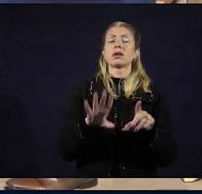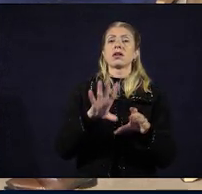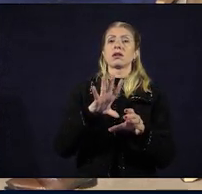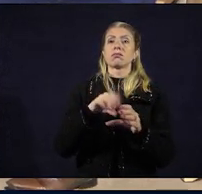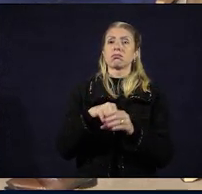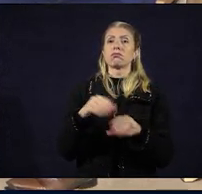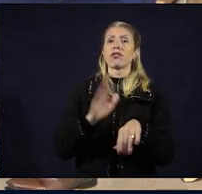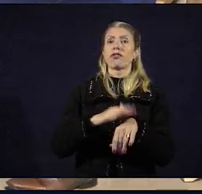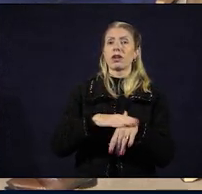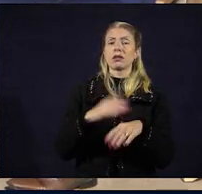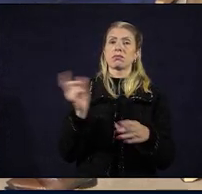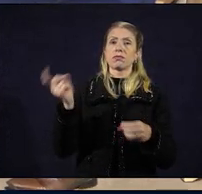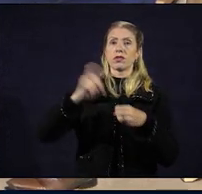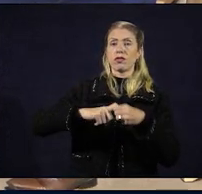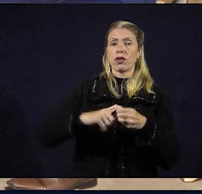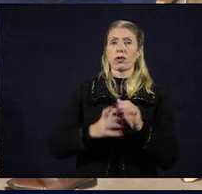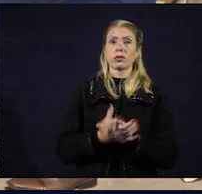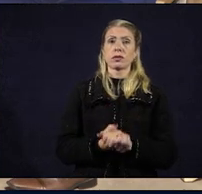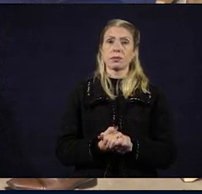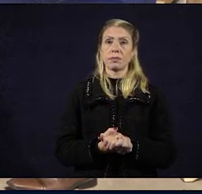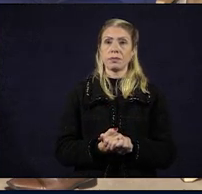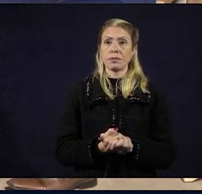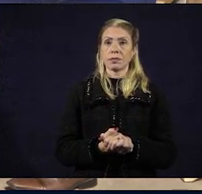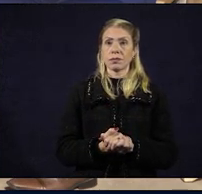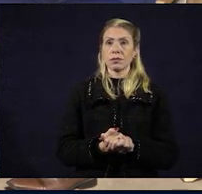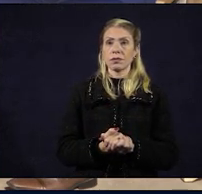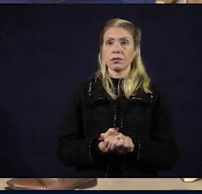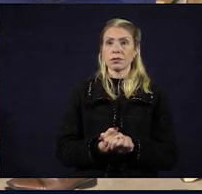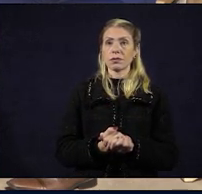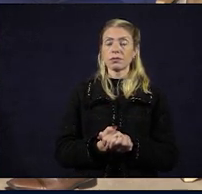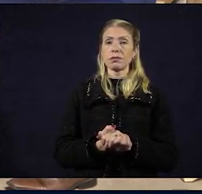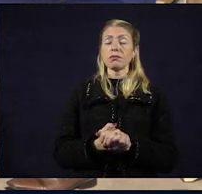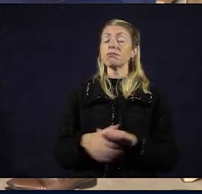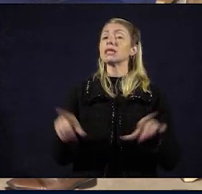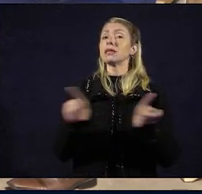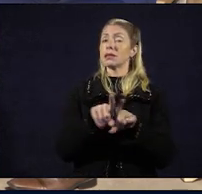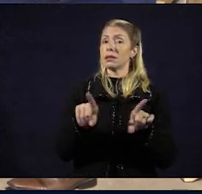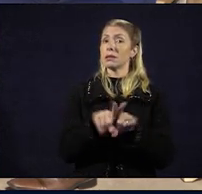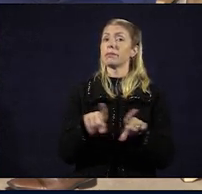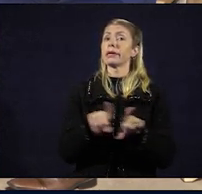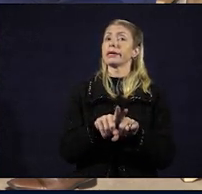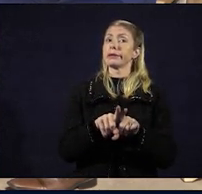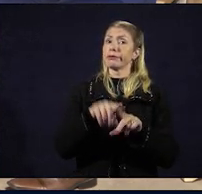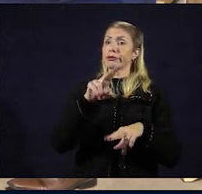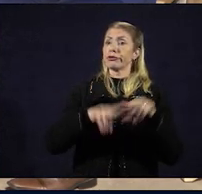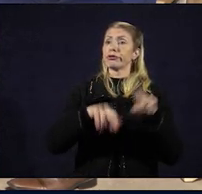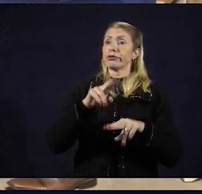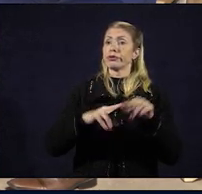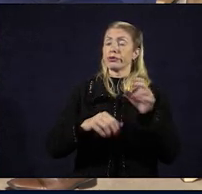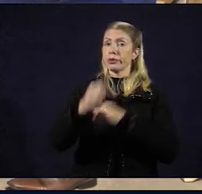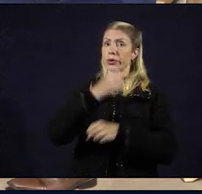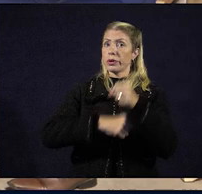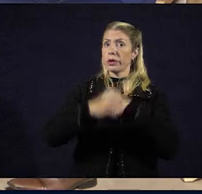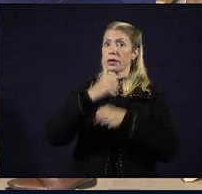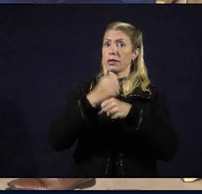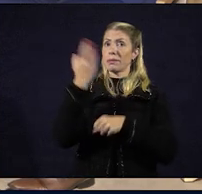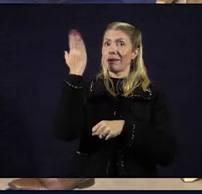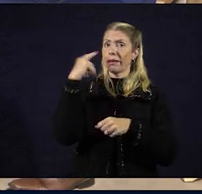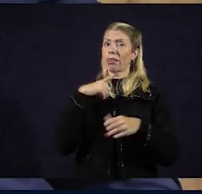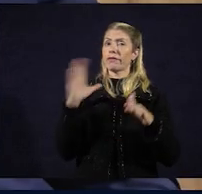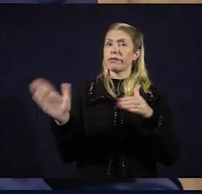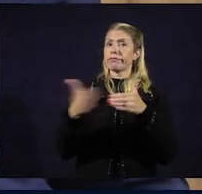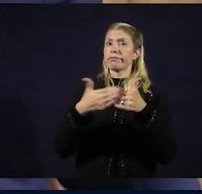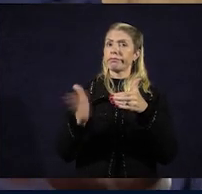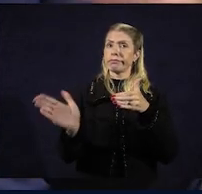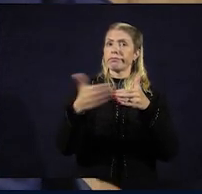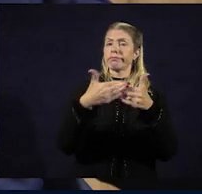volta a gente também Junho do ano passado tinha bastante coisa fechada né então acho que permitiu